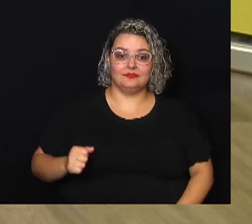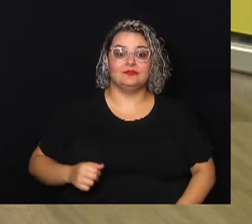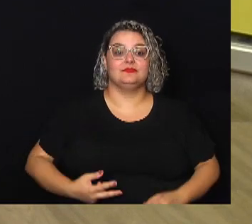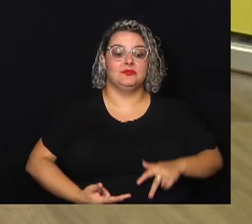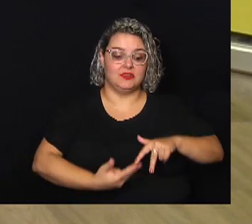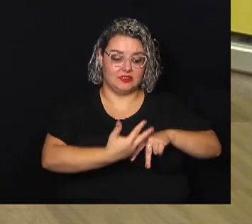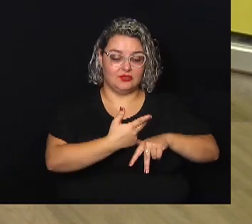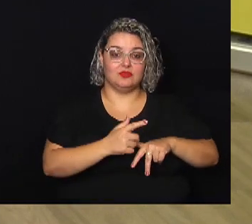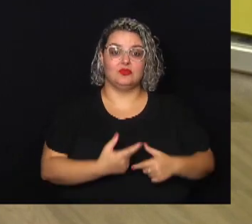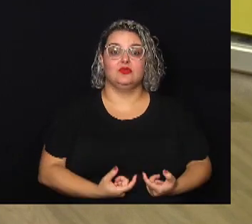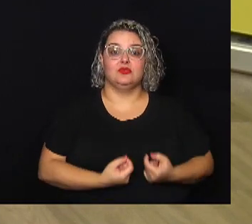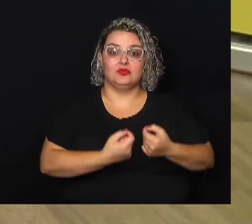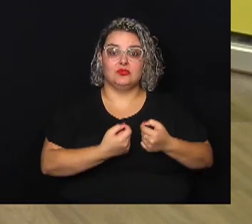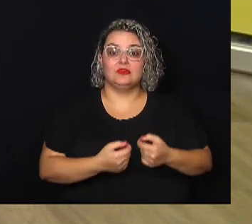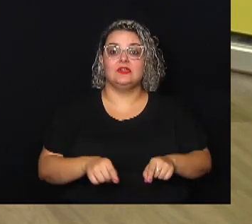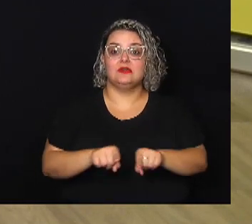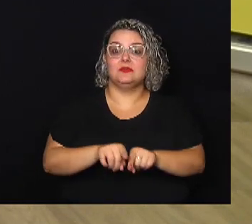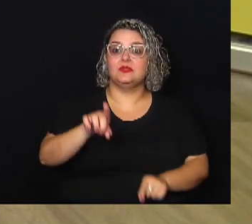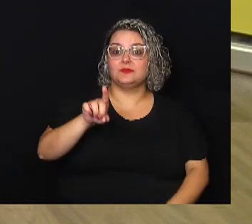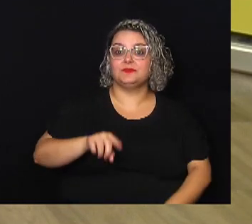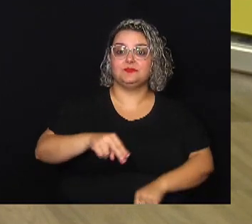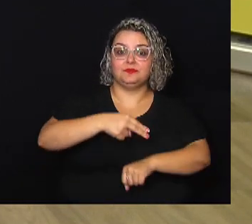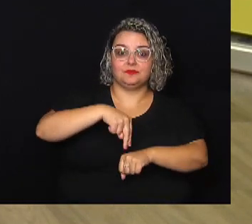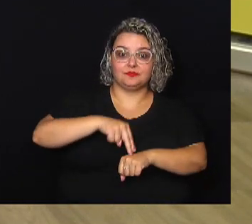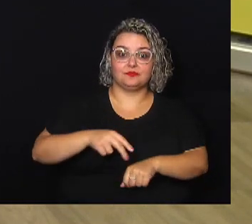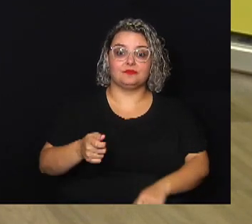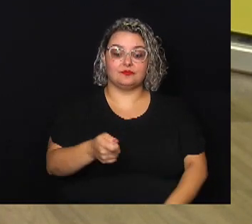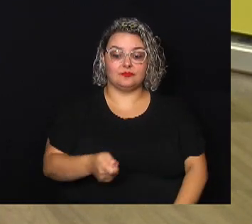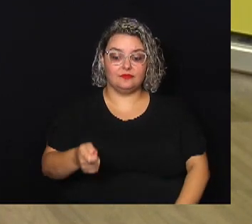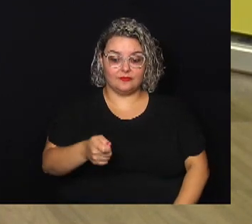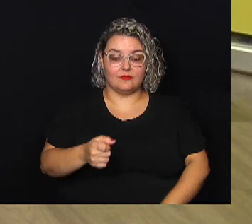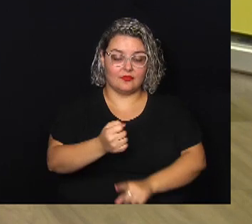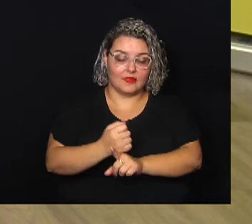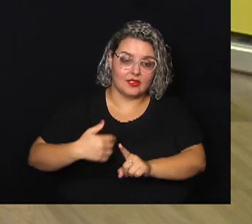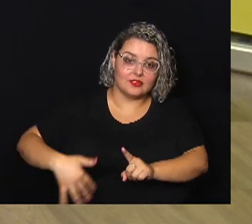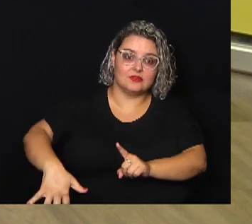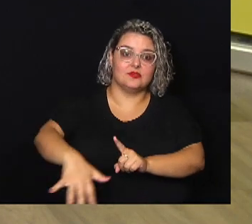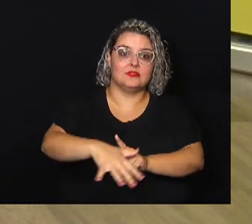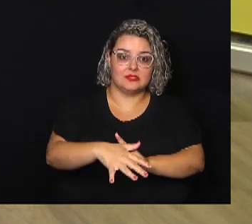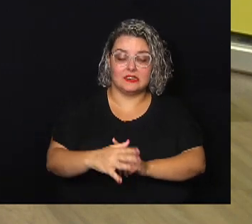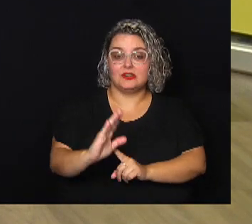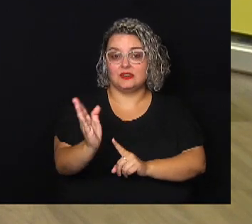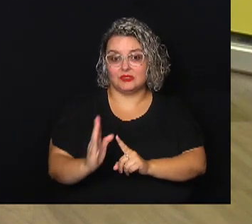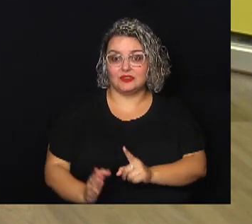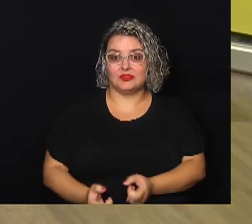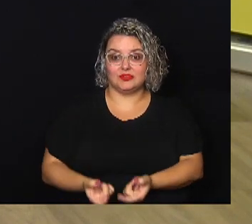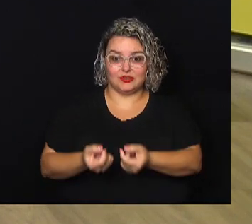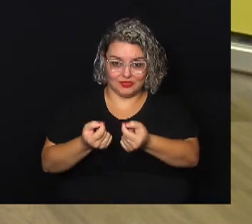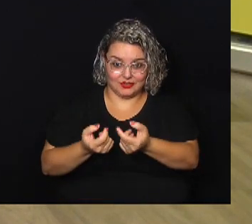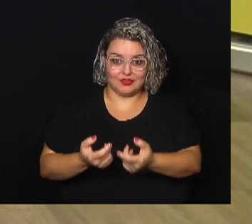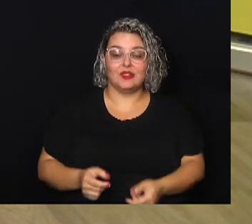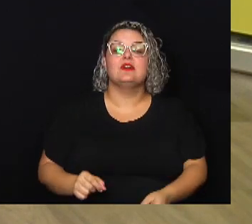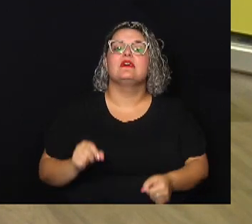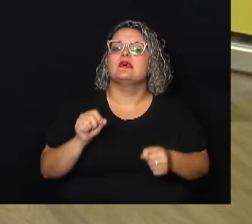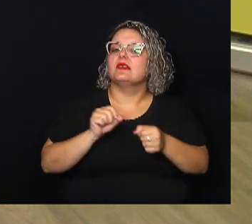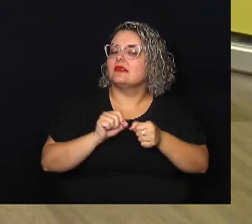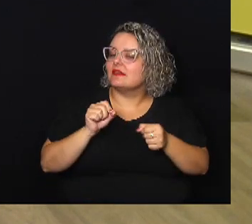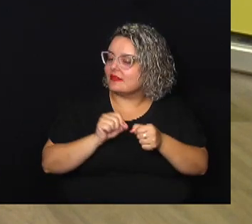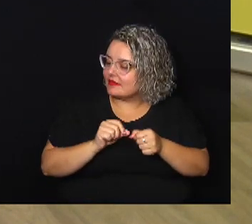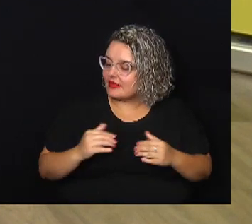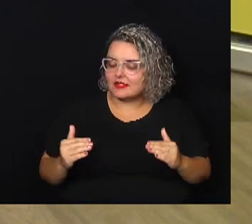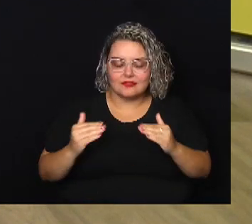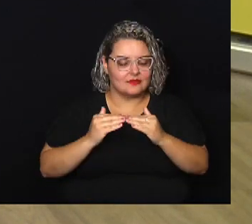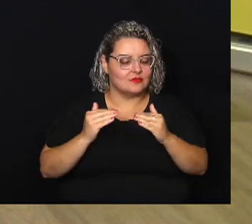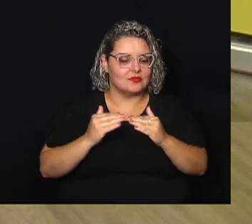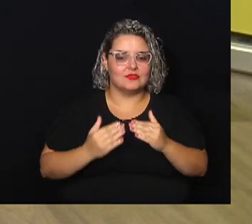só, diretor nacional da Sociedade Brasileira de Cirurgia Oncológica e fez questão de falar com a gente